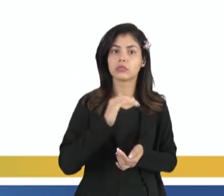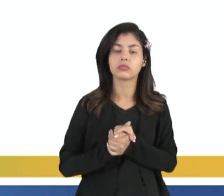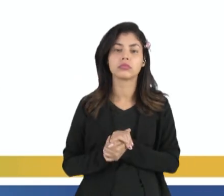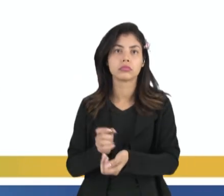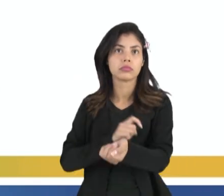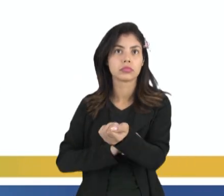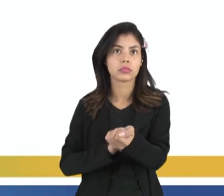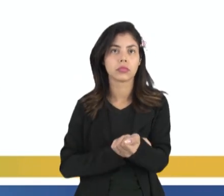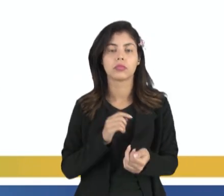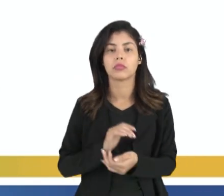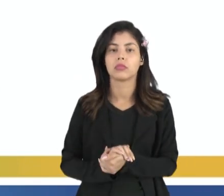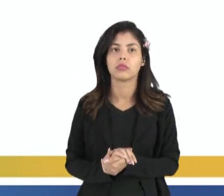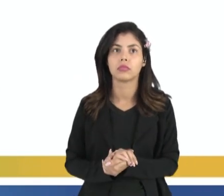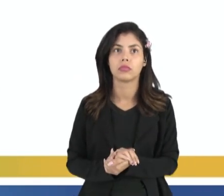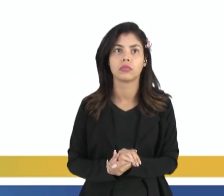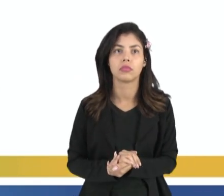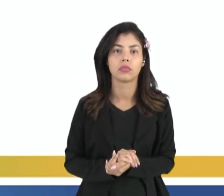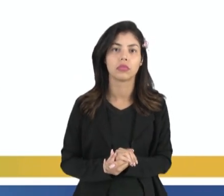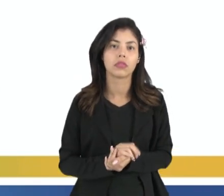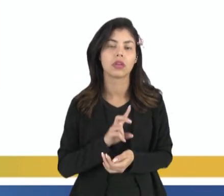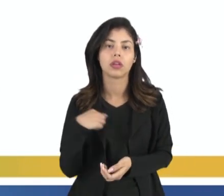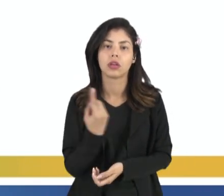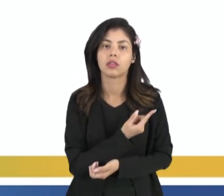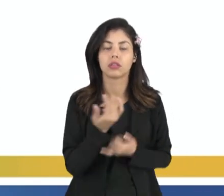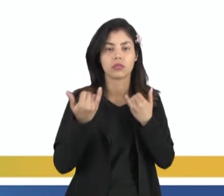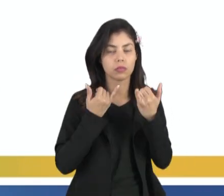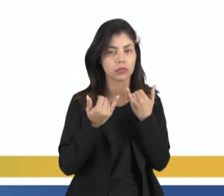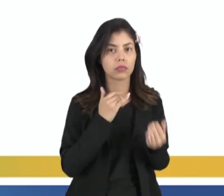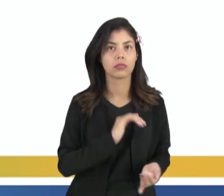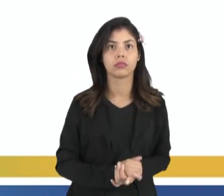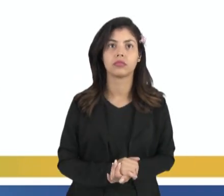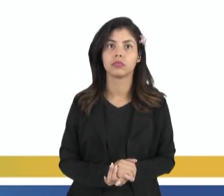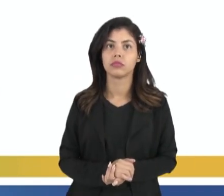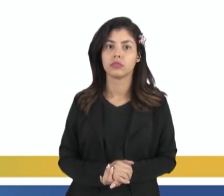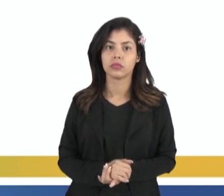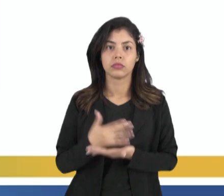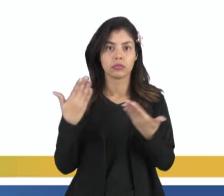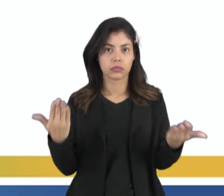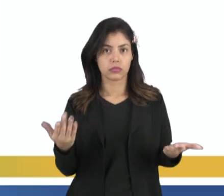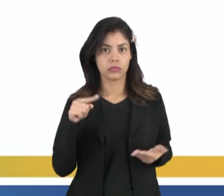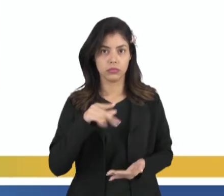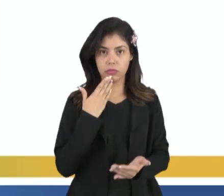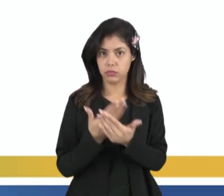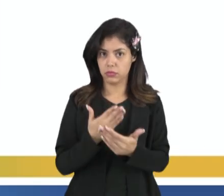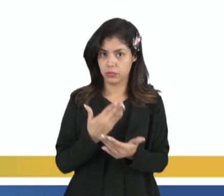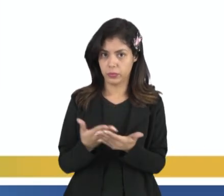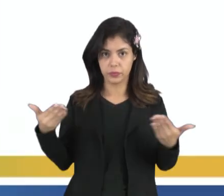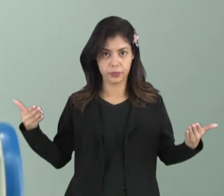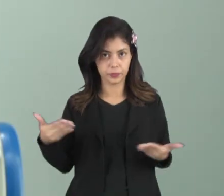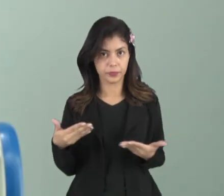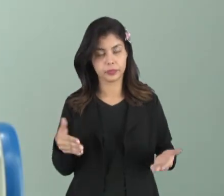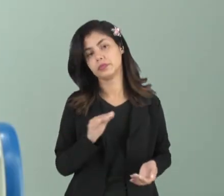que vai conduzir aí as nossas informações, tá? Então essa foi a nossa